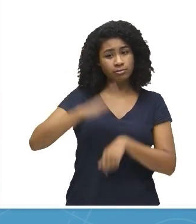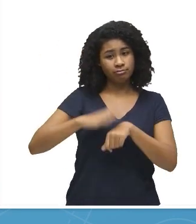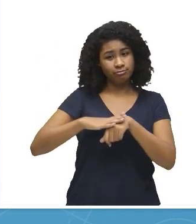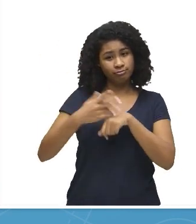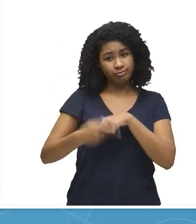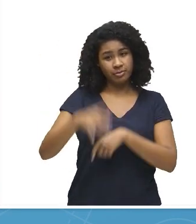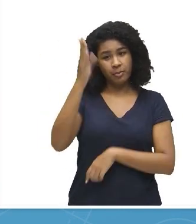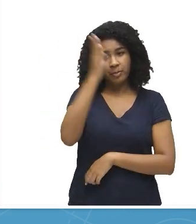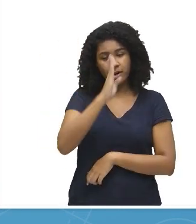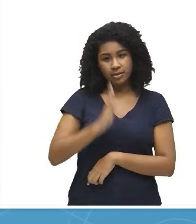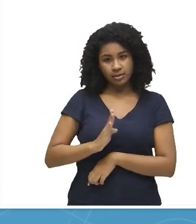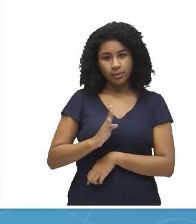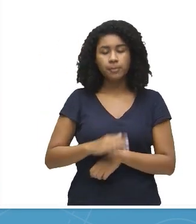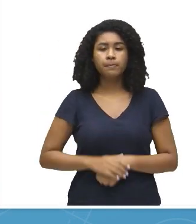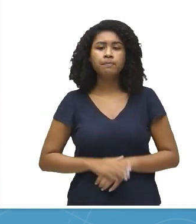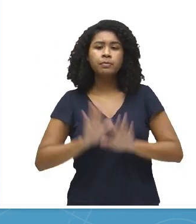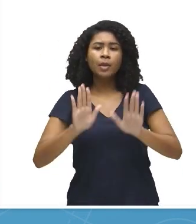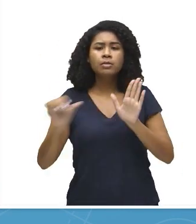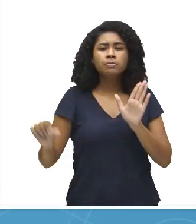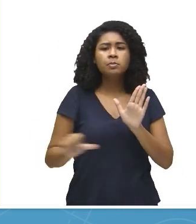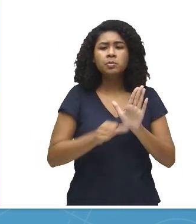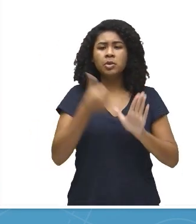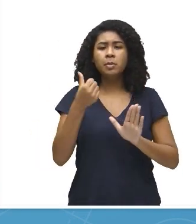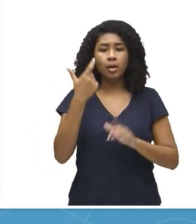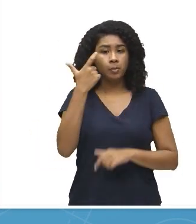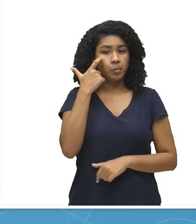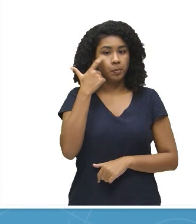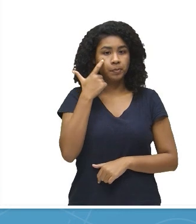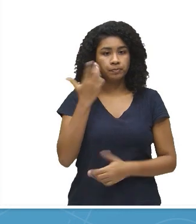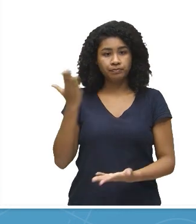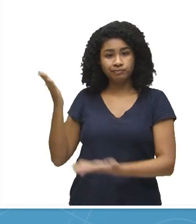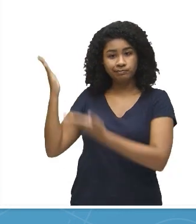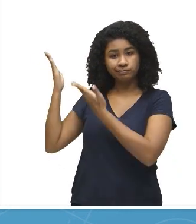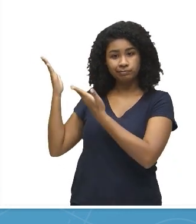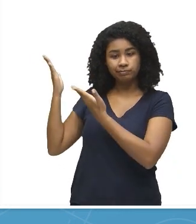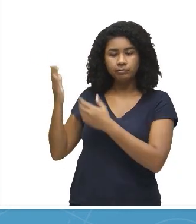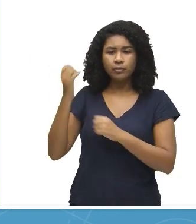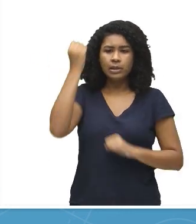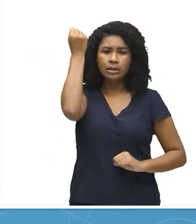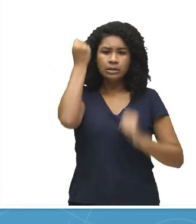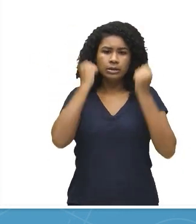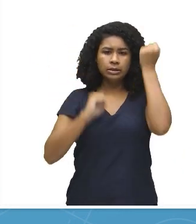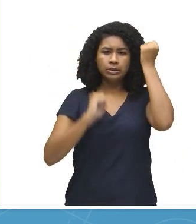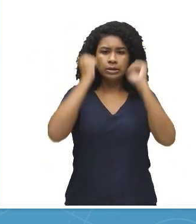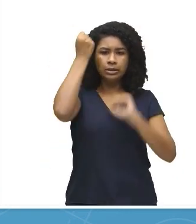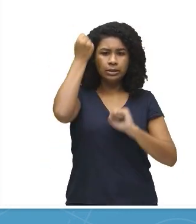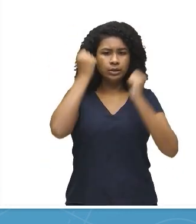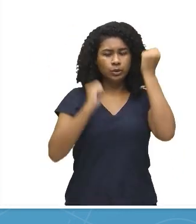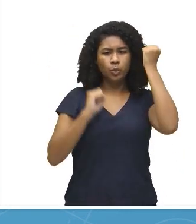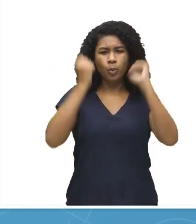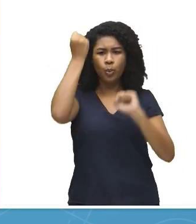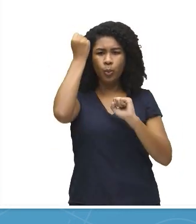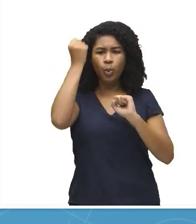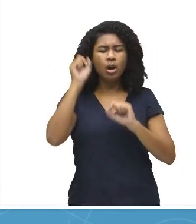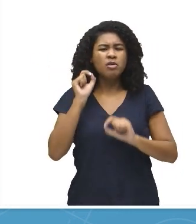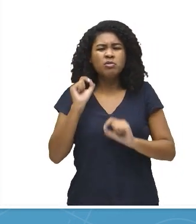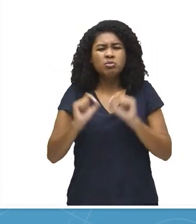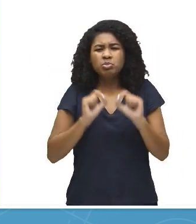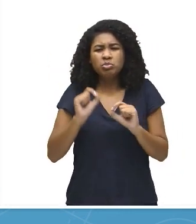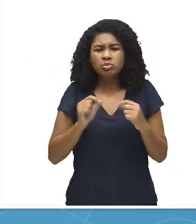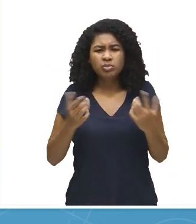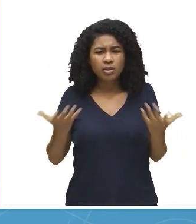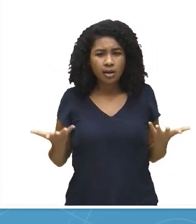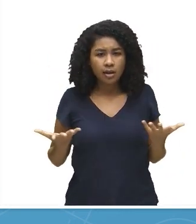temos primeiramente o que é uma indústria, né? Vocês já pararam aí para se perguntar o que é uma indústria? Então, aí nós